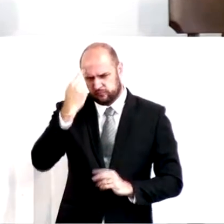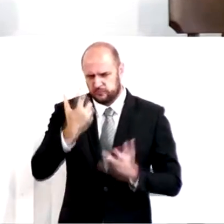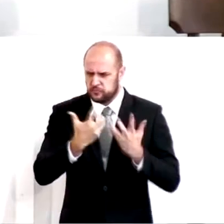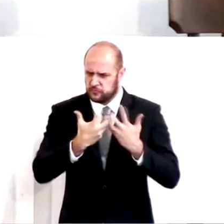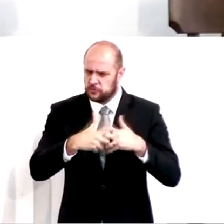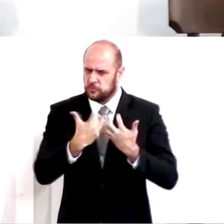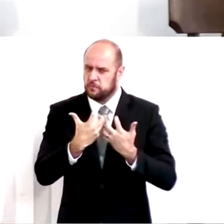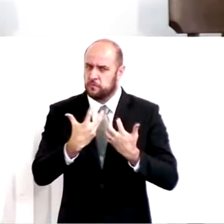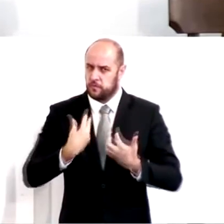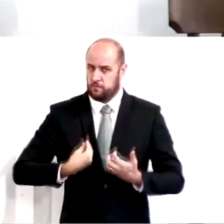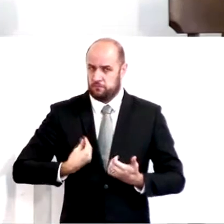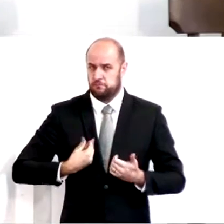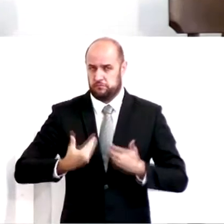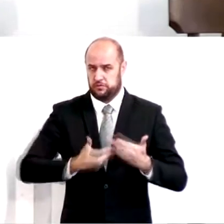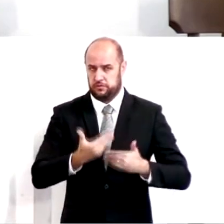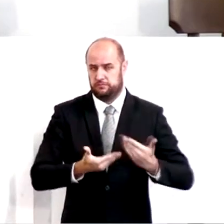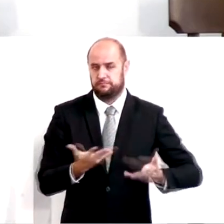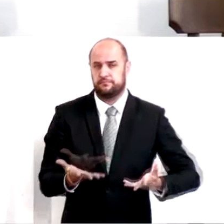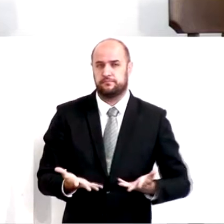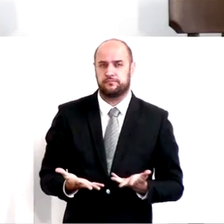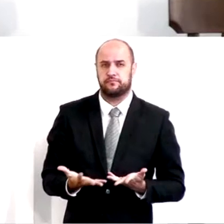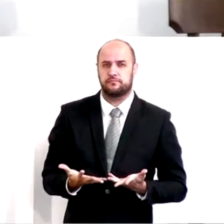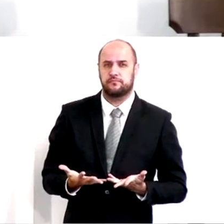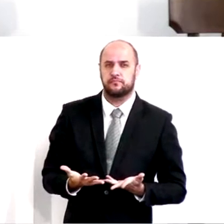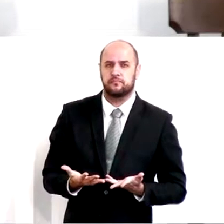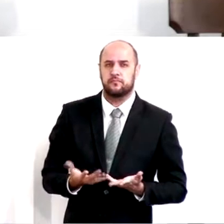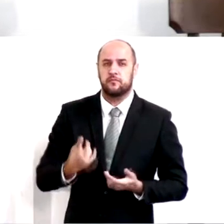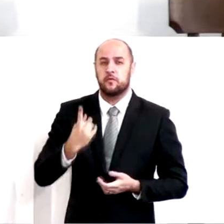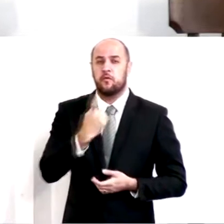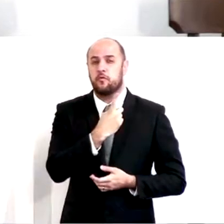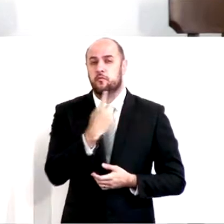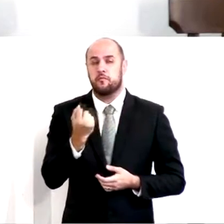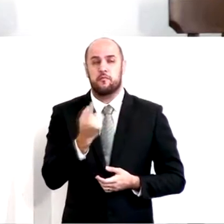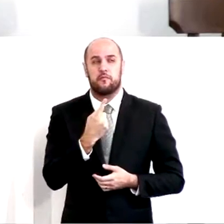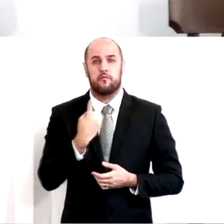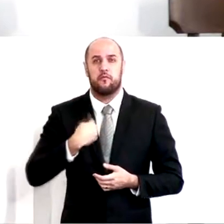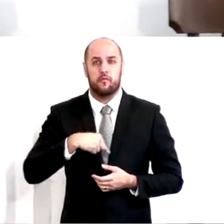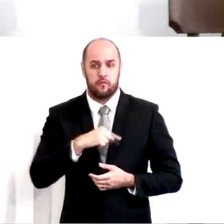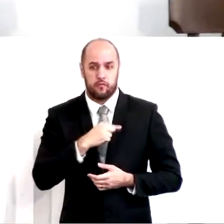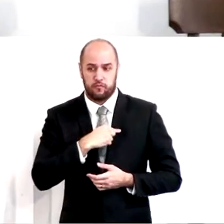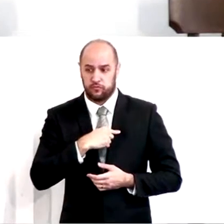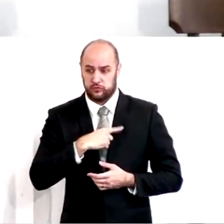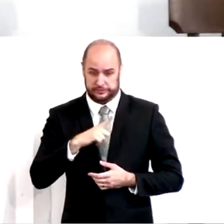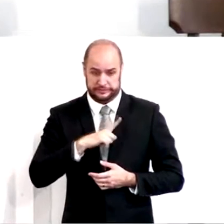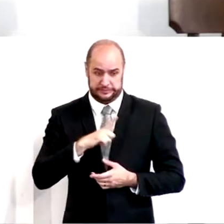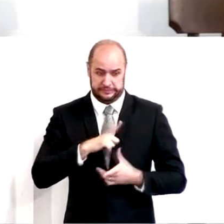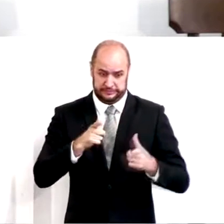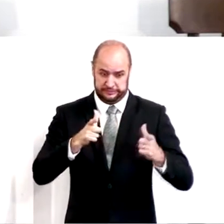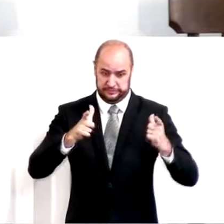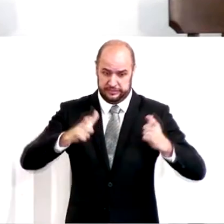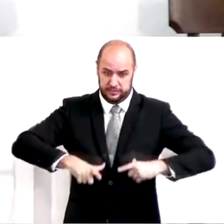maneira muito prática, que perfume o cristianismo tem sido no Ocidente, né?